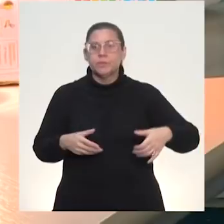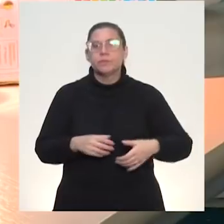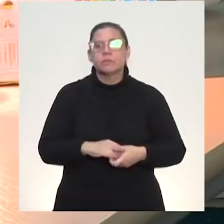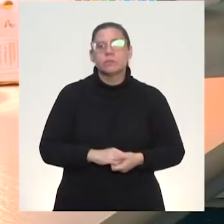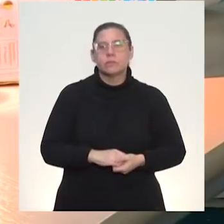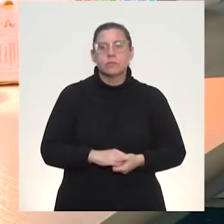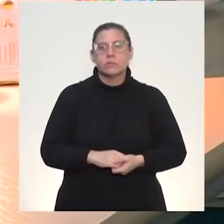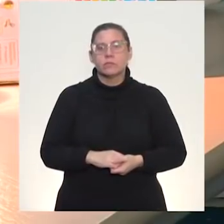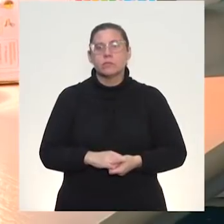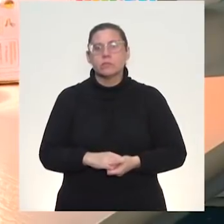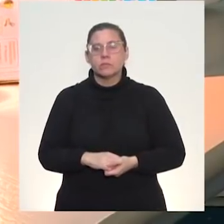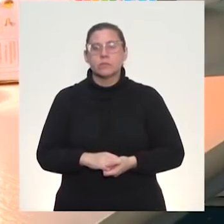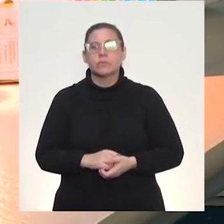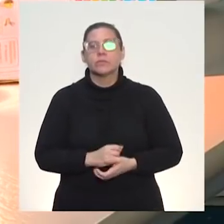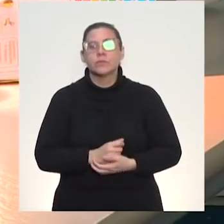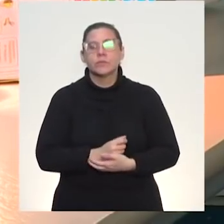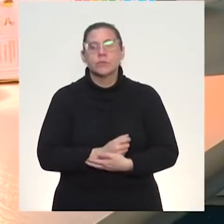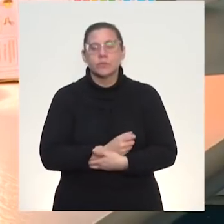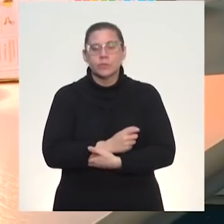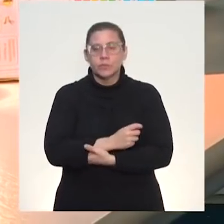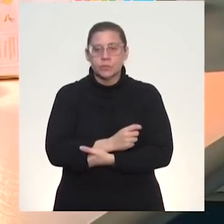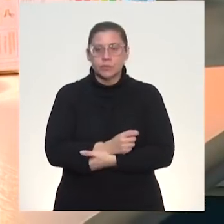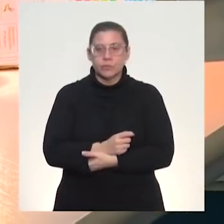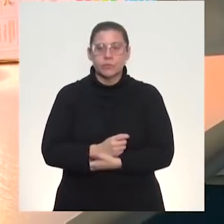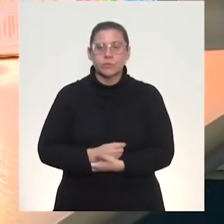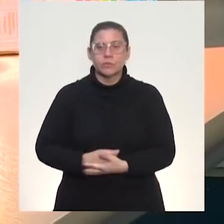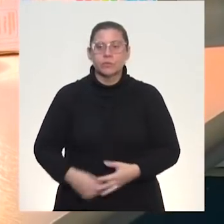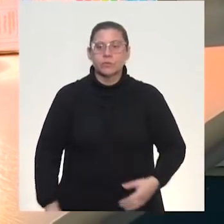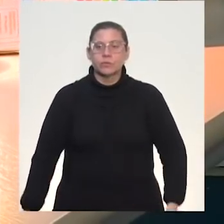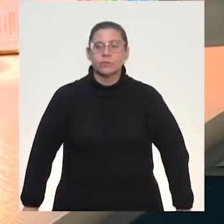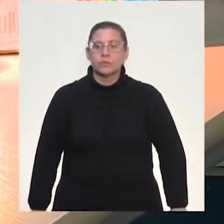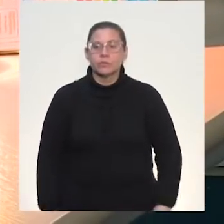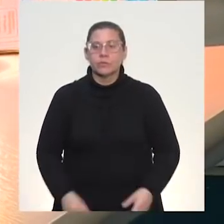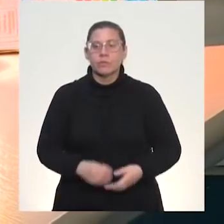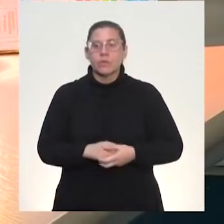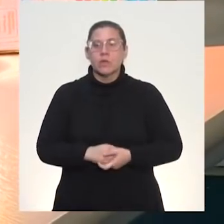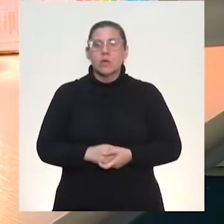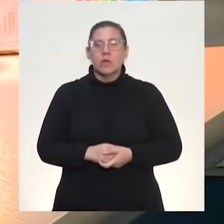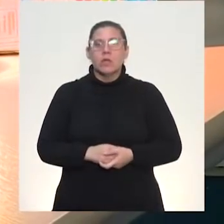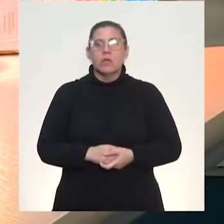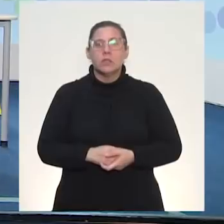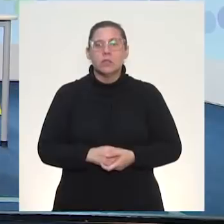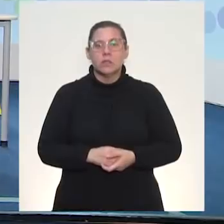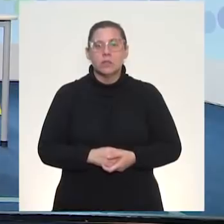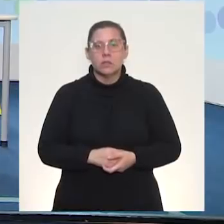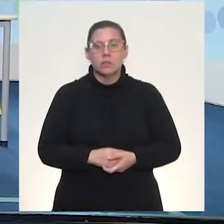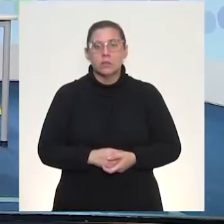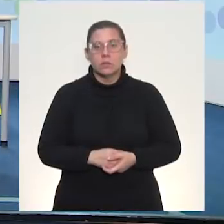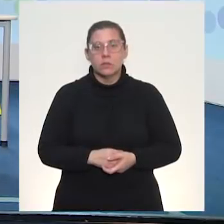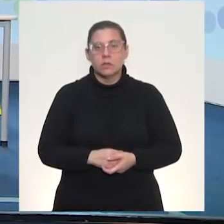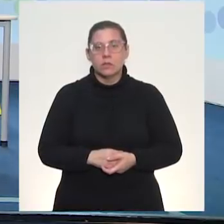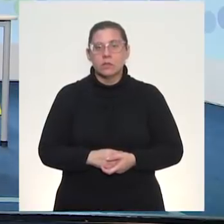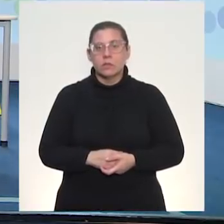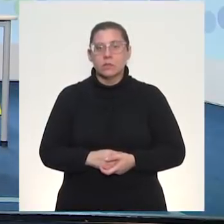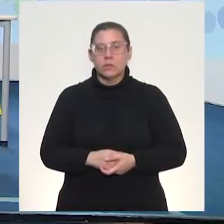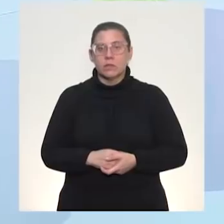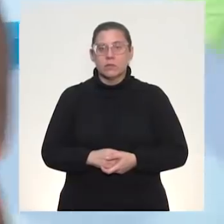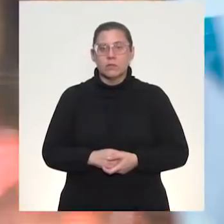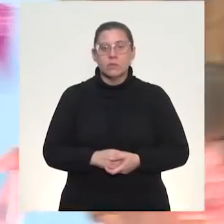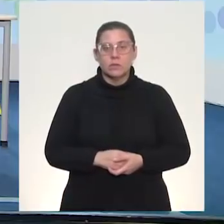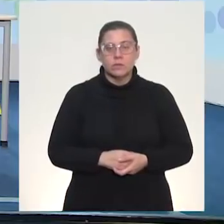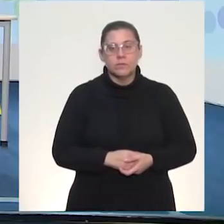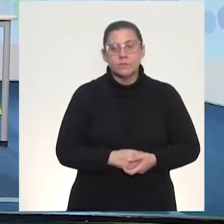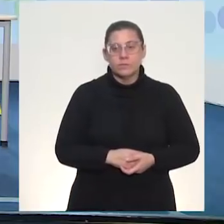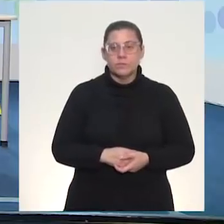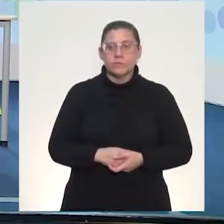gente? Que R$ 8 a lata, né? Eu já vi Não até é por mais 12, lata, hein? né? É, então, A gente vê a é, idade da pessoa pelos não é termos, lata né? de óleo, Lata litro